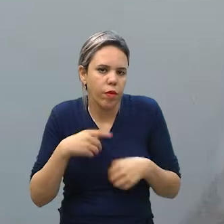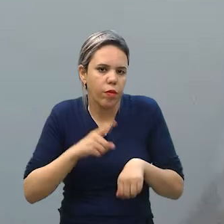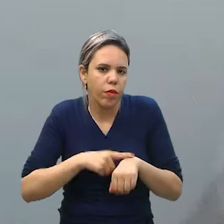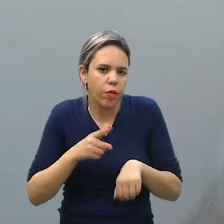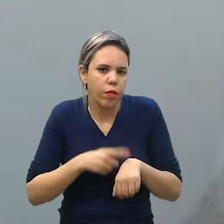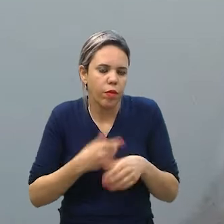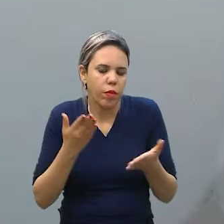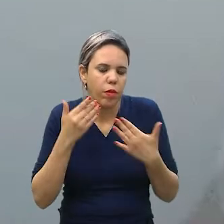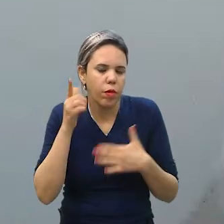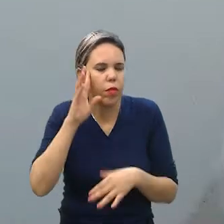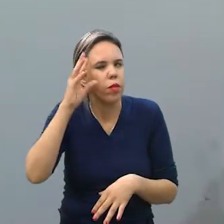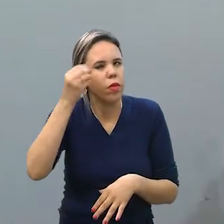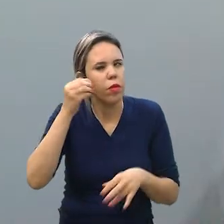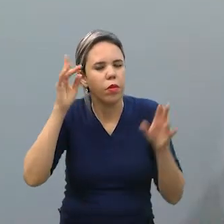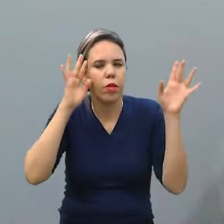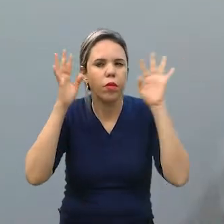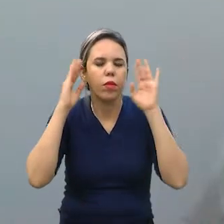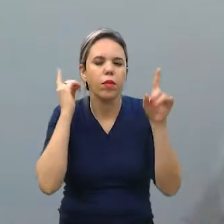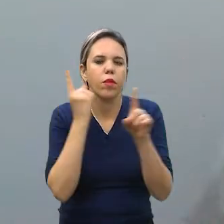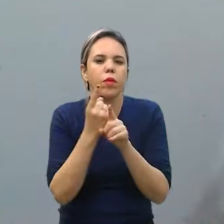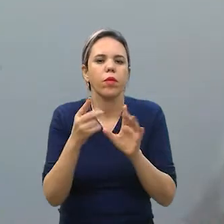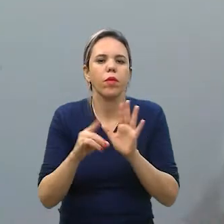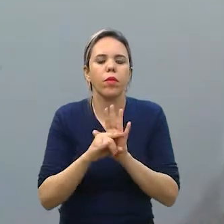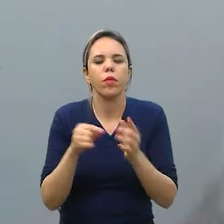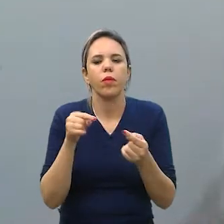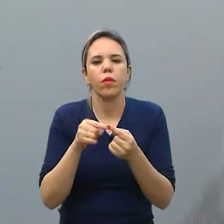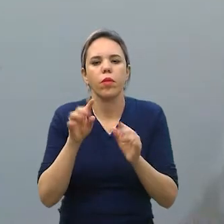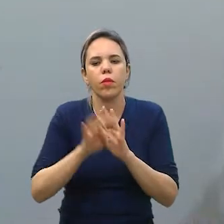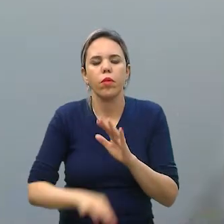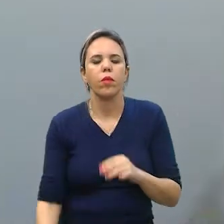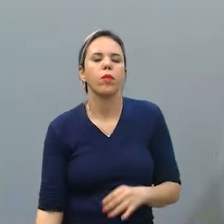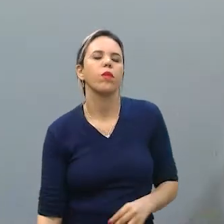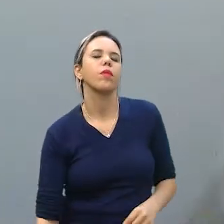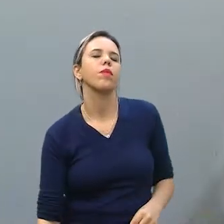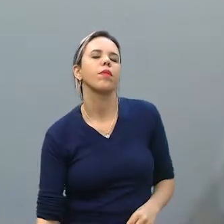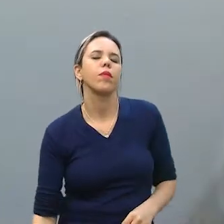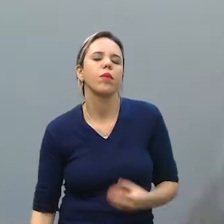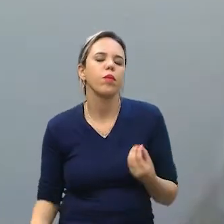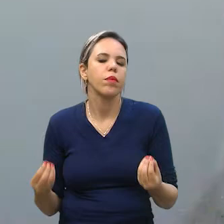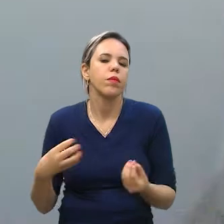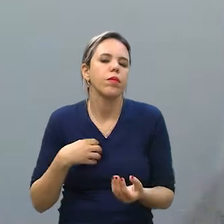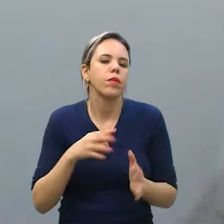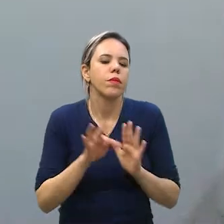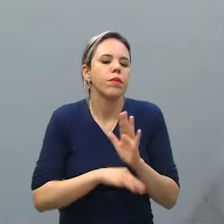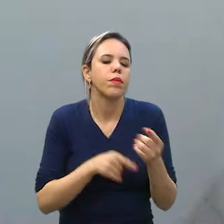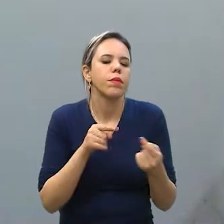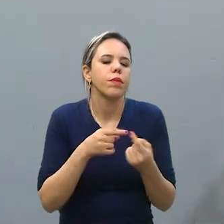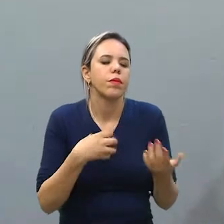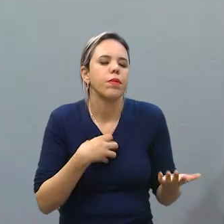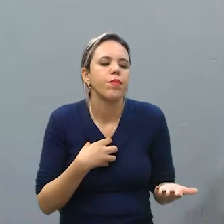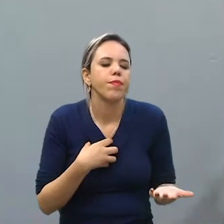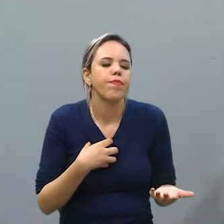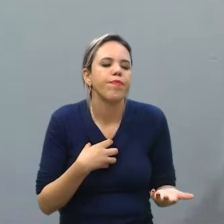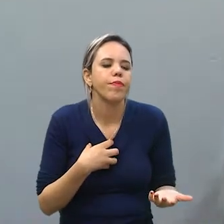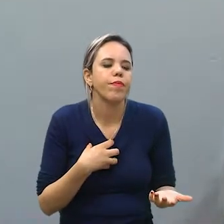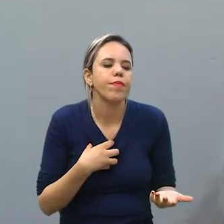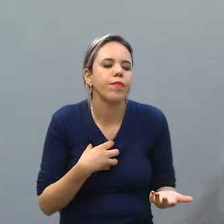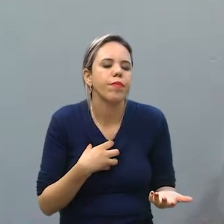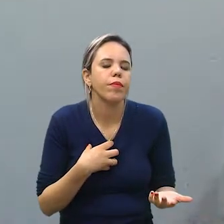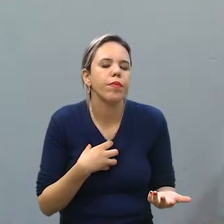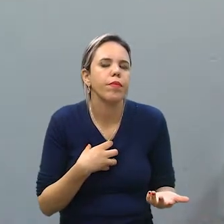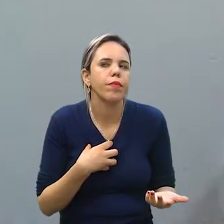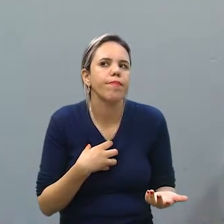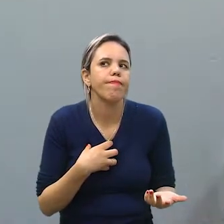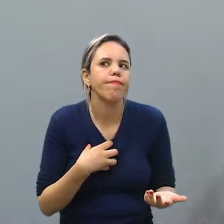você consegue encontrar identificações com o texto, ou seja, de que forma aquele texto me